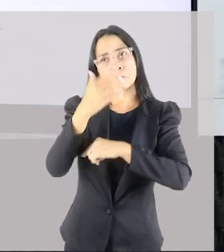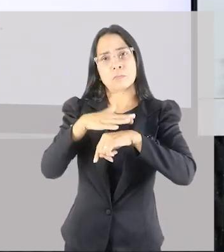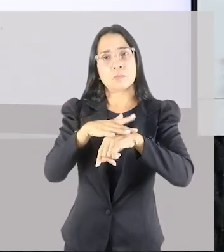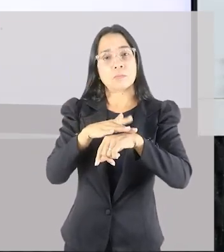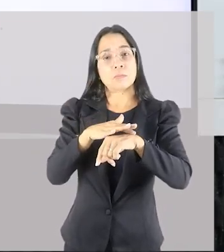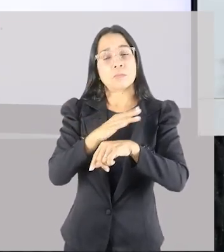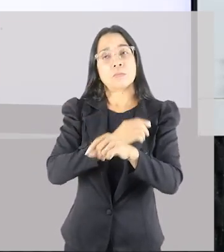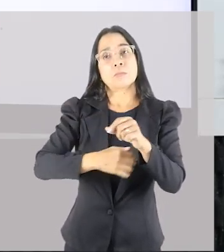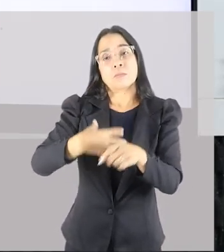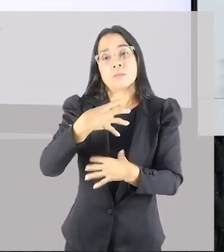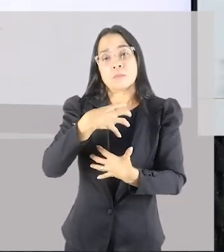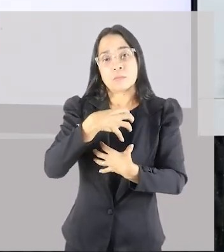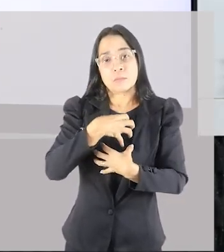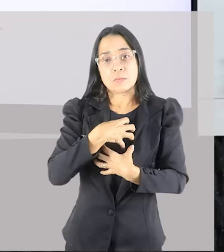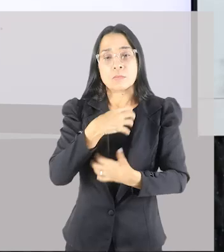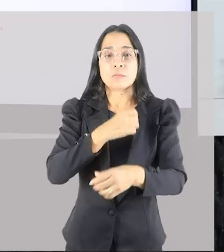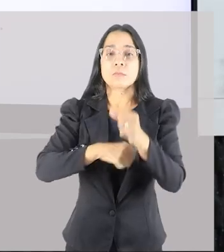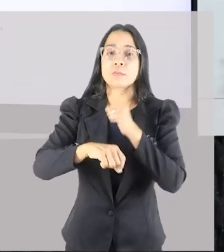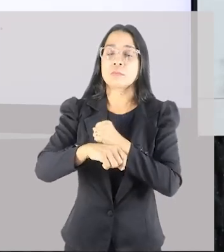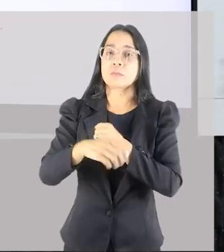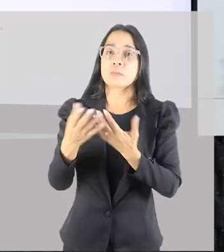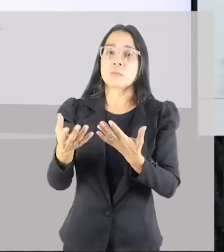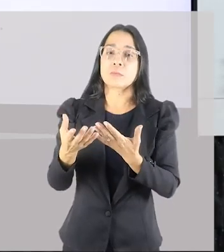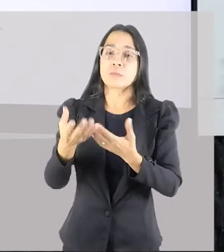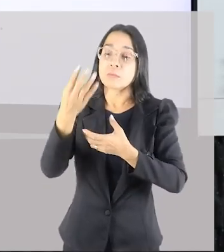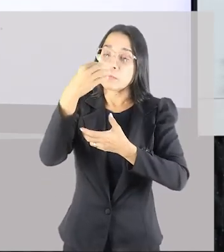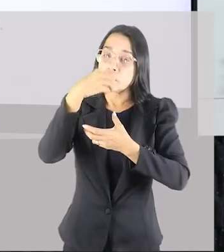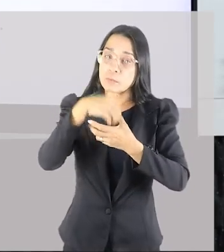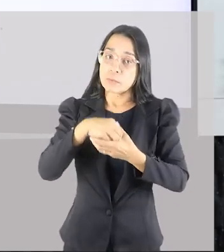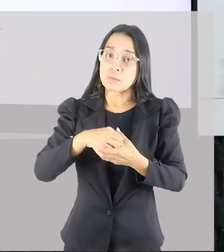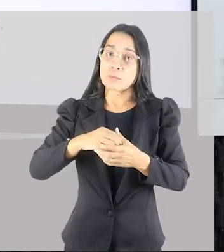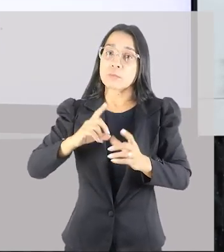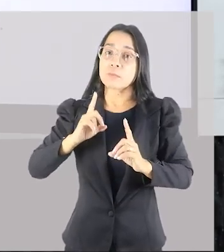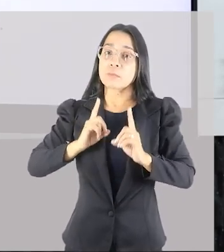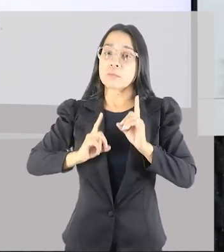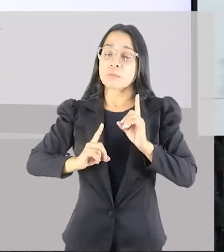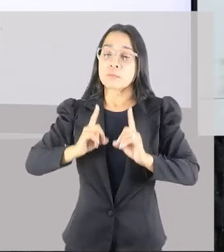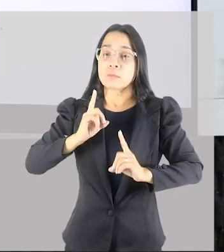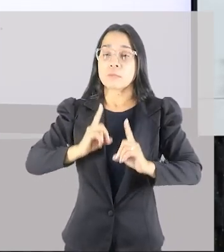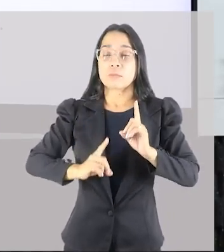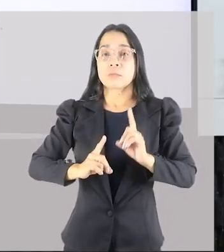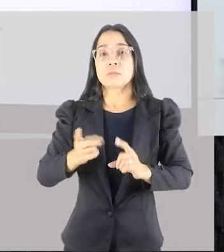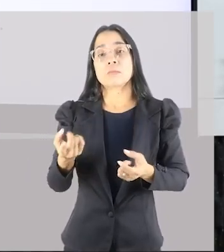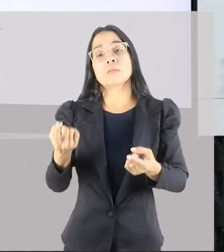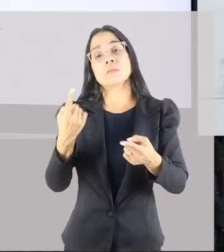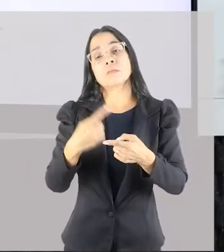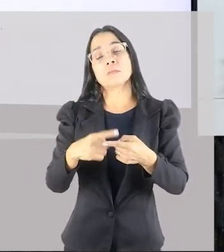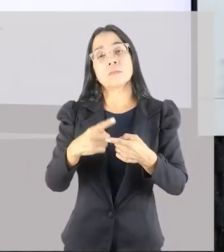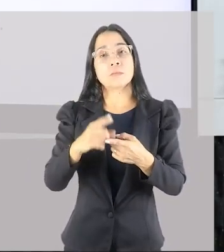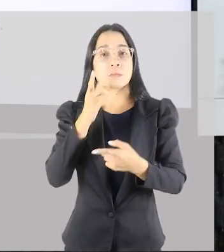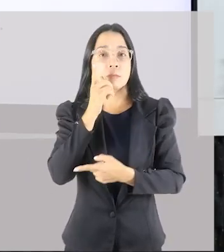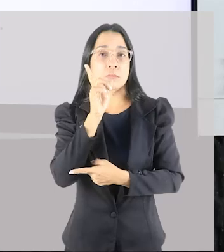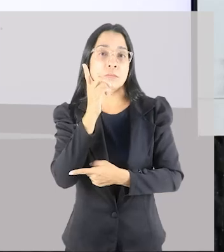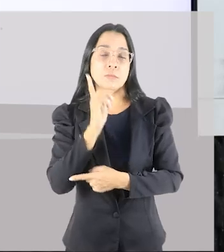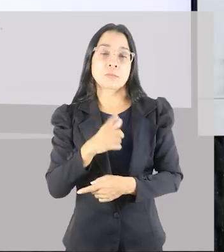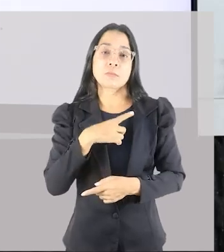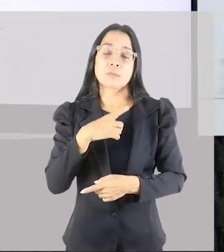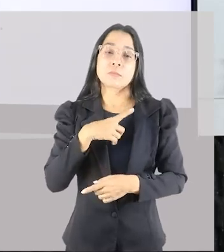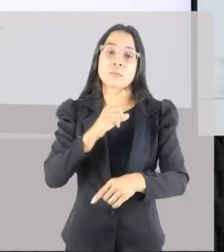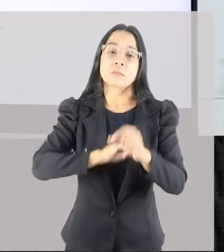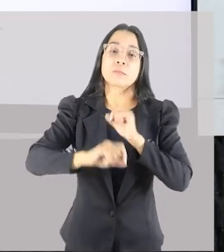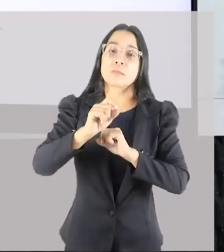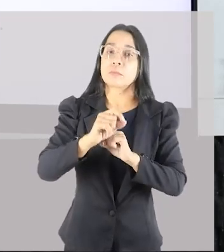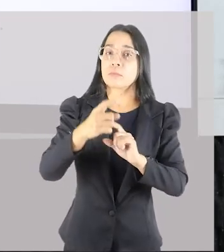muita gente sente a opressão entra até em depressão porque não consegue alcançar este